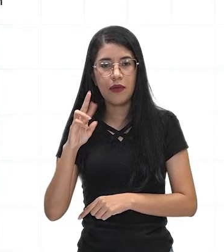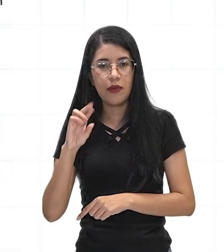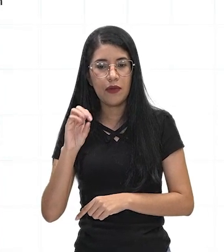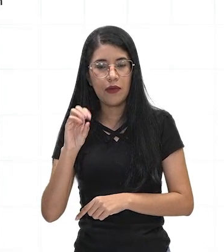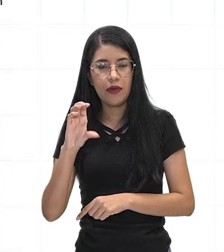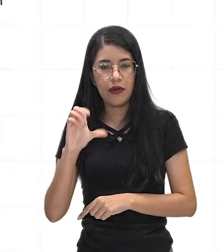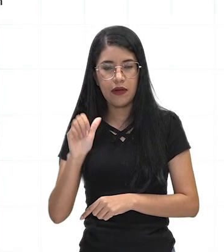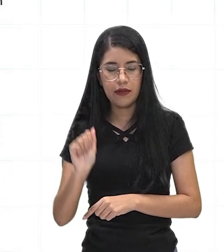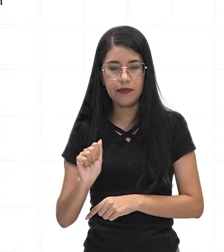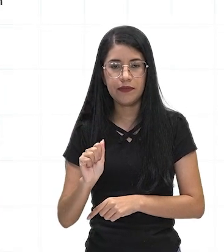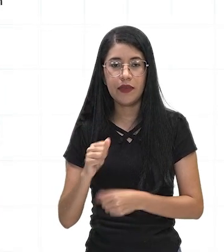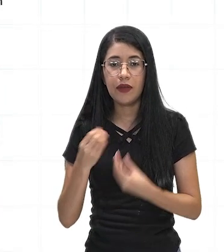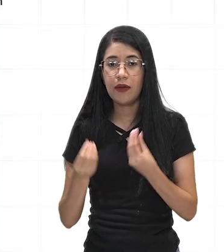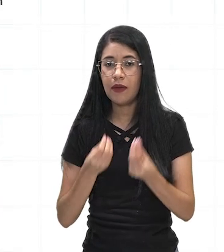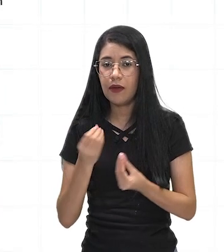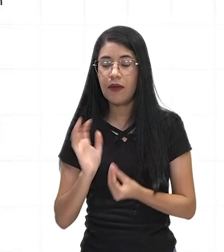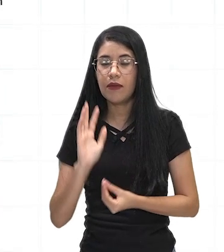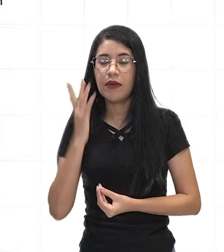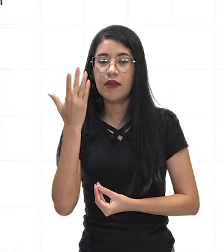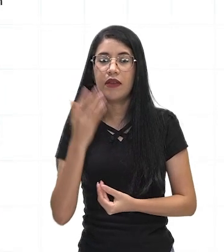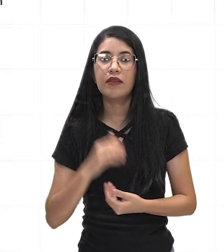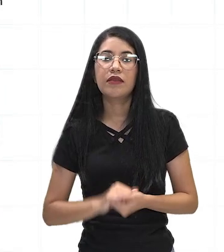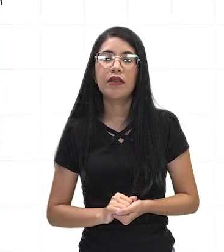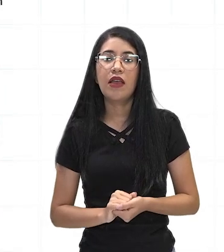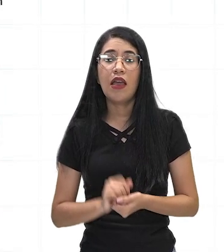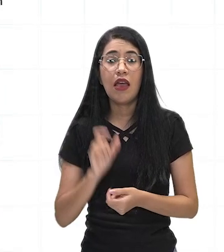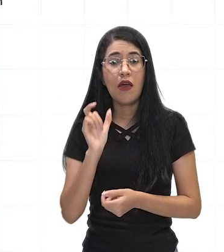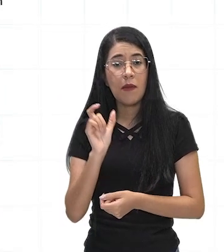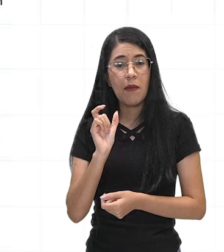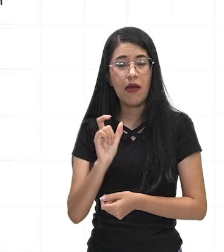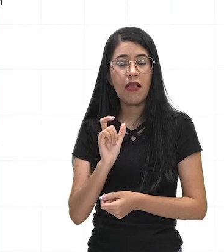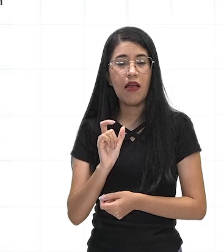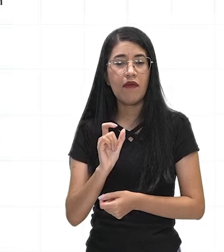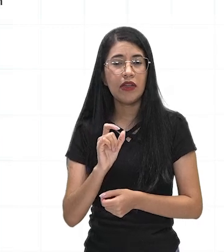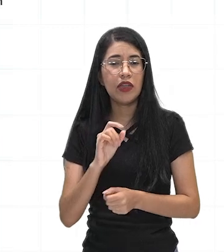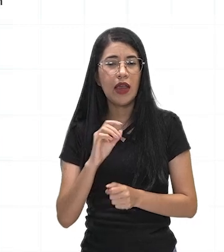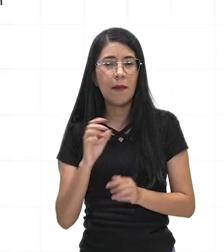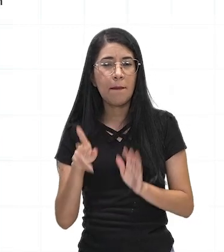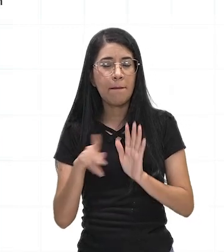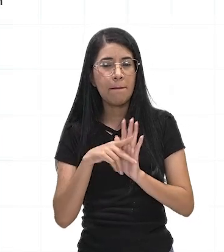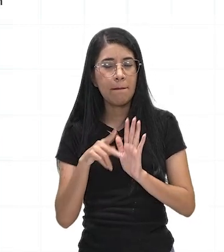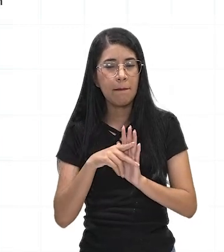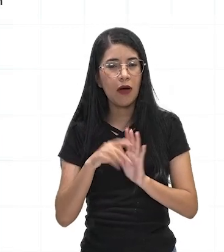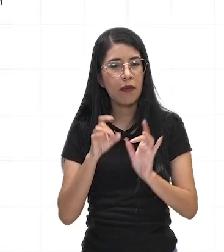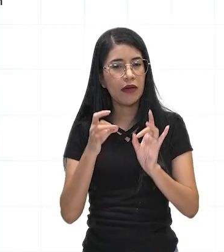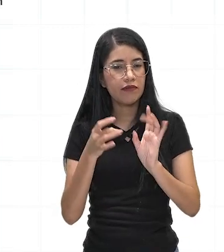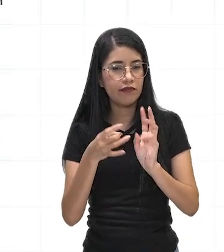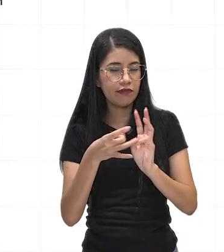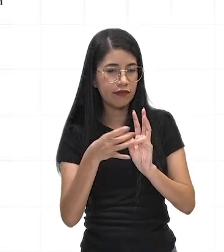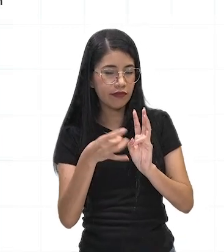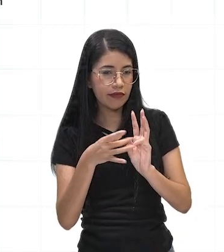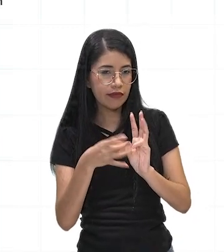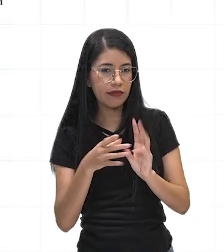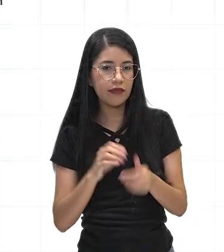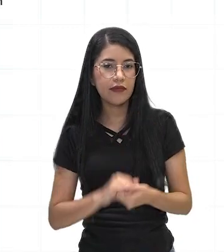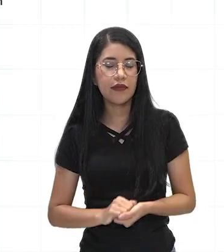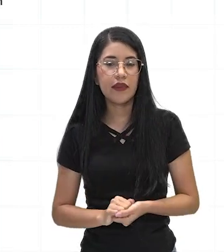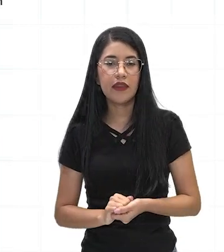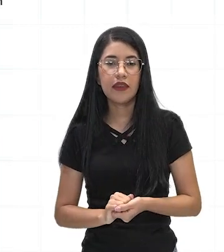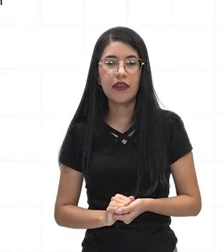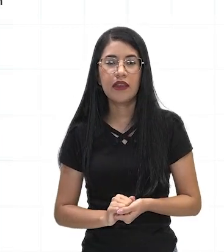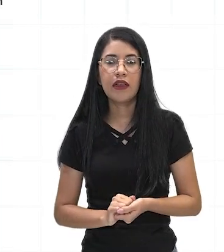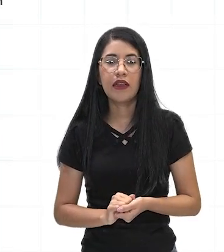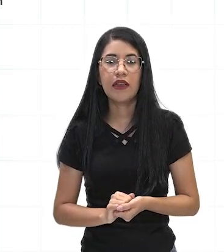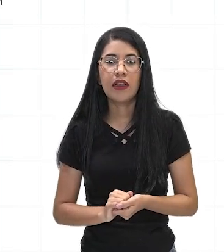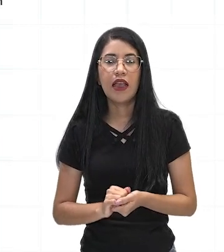aí o que acontece. Pororoca, então, é um termo derivado do tupi que designa estrondo. E ele corresponde a